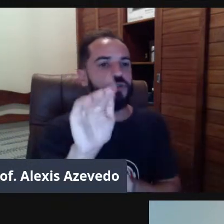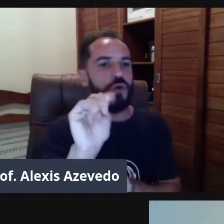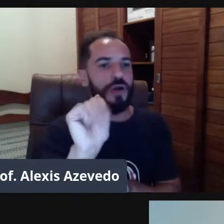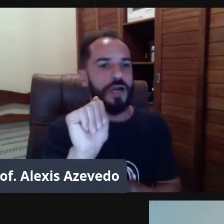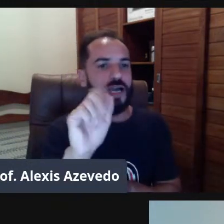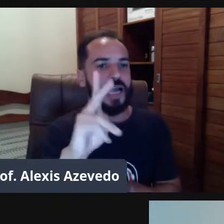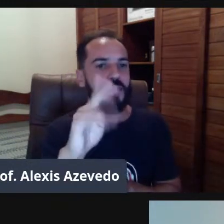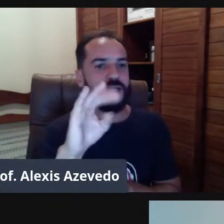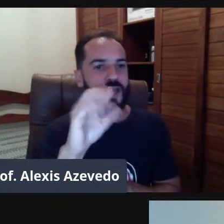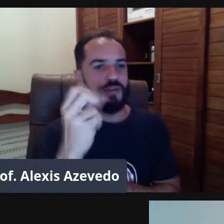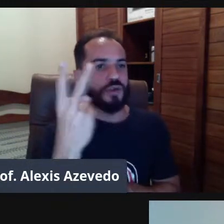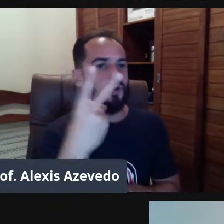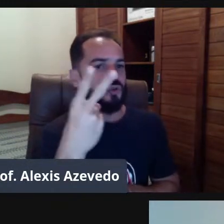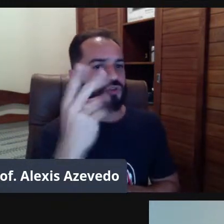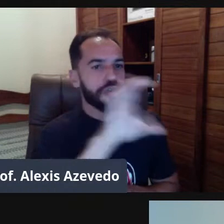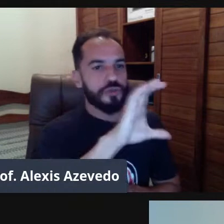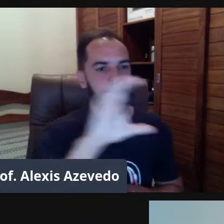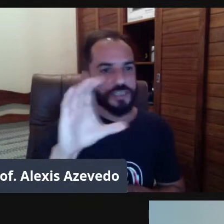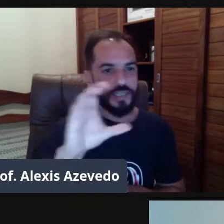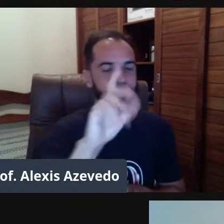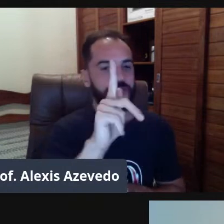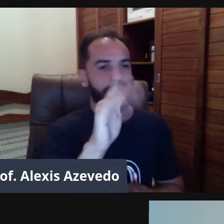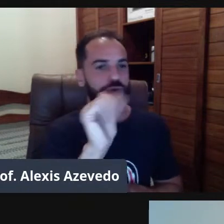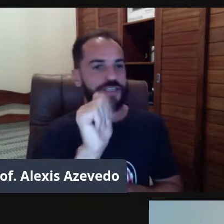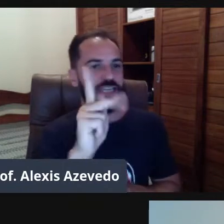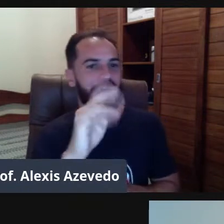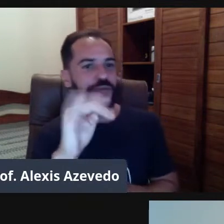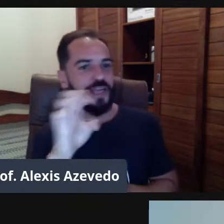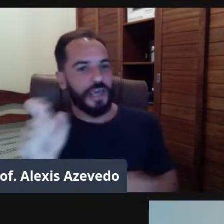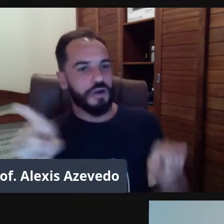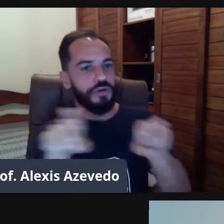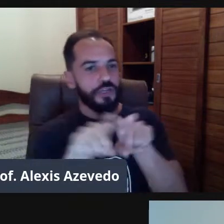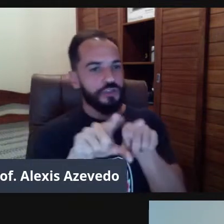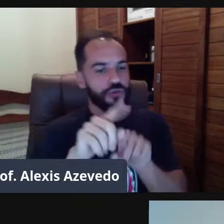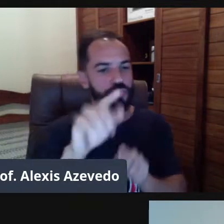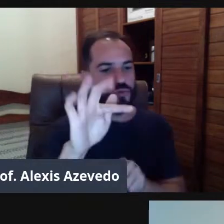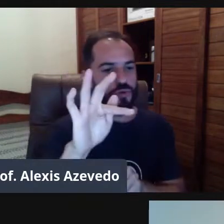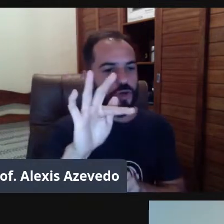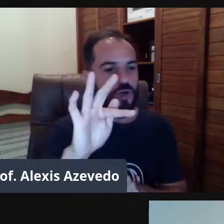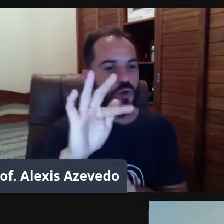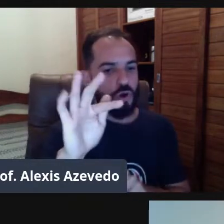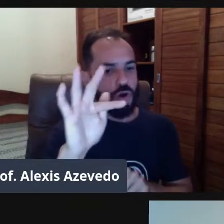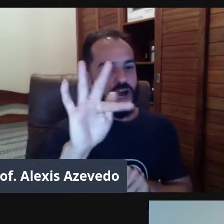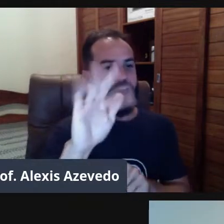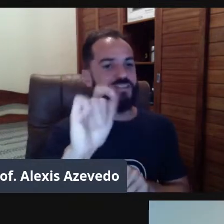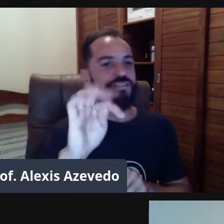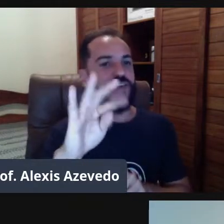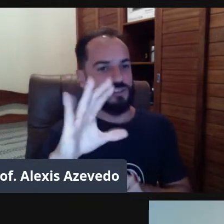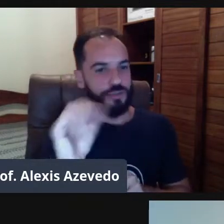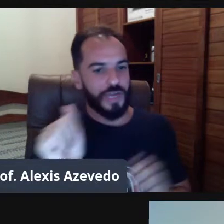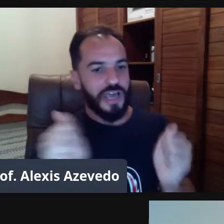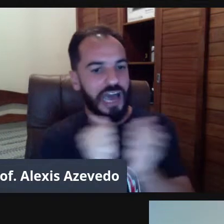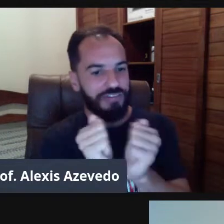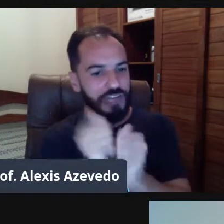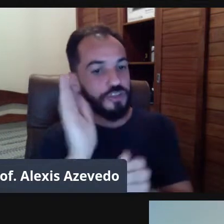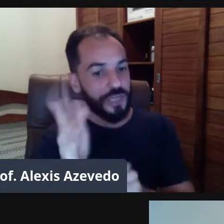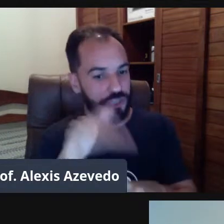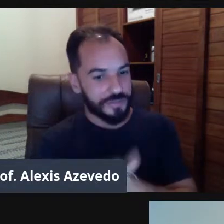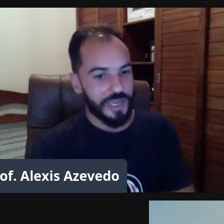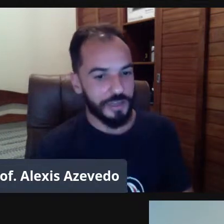artes plásticas. Gabriel. Então, os dois coordenadores, Gabriel junto com a Fátima.